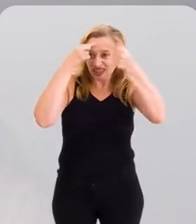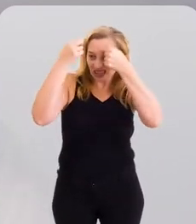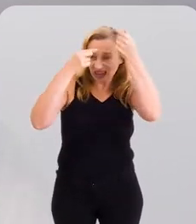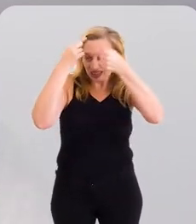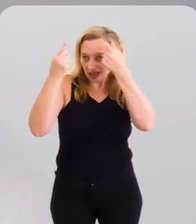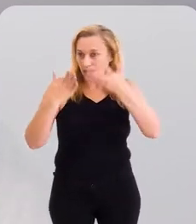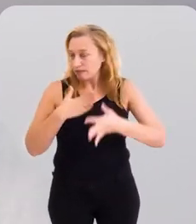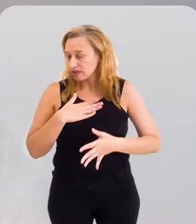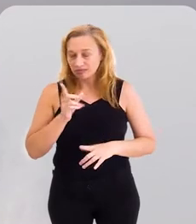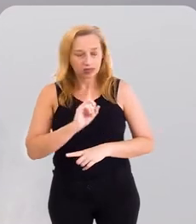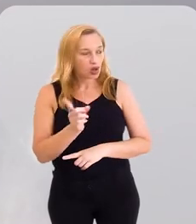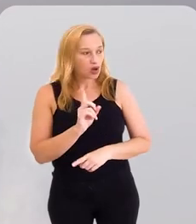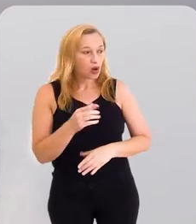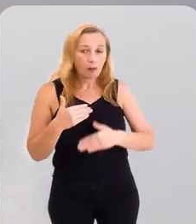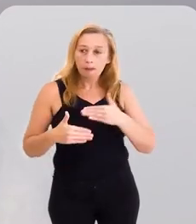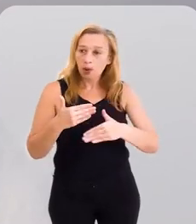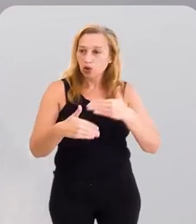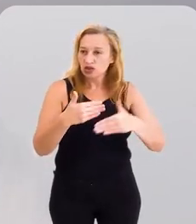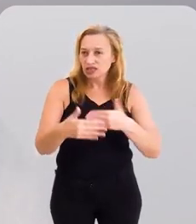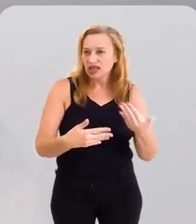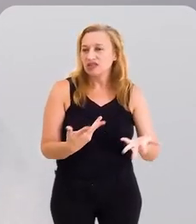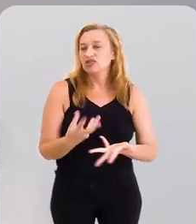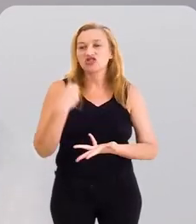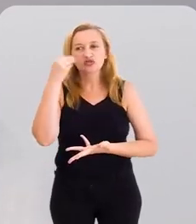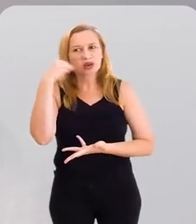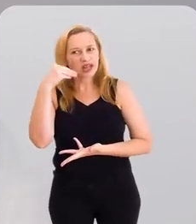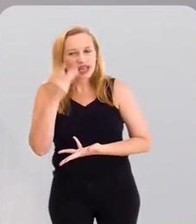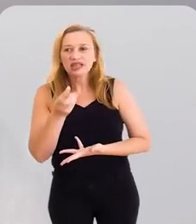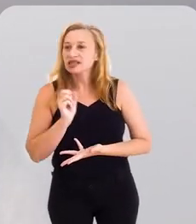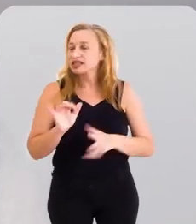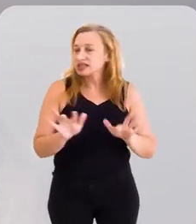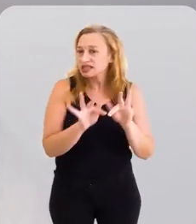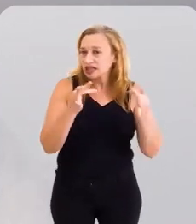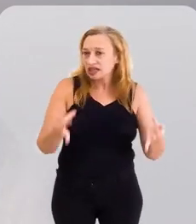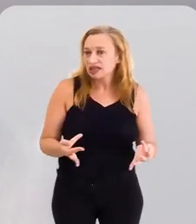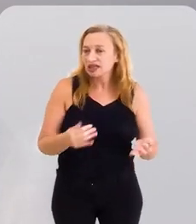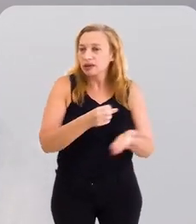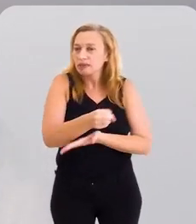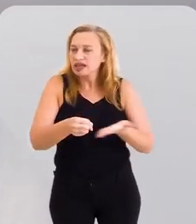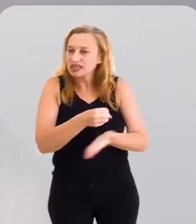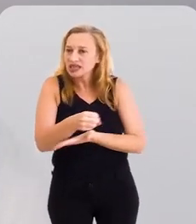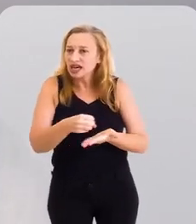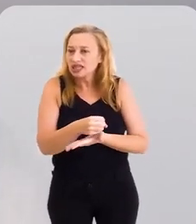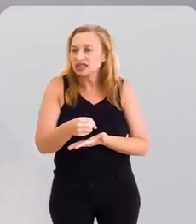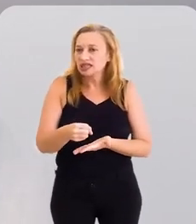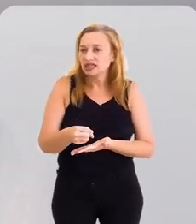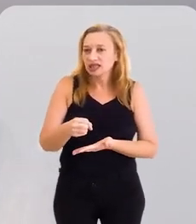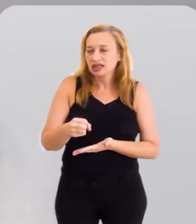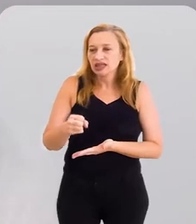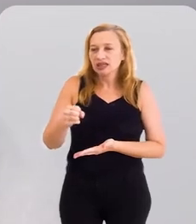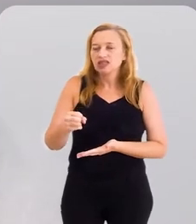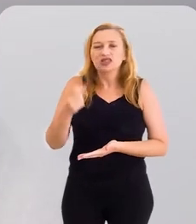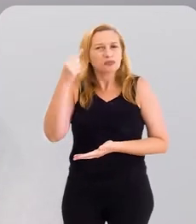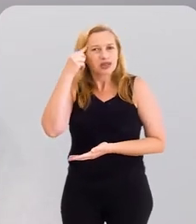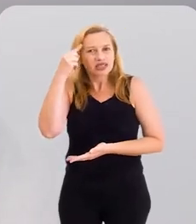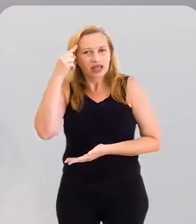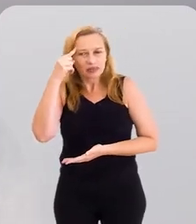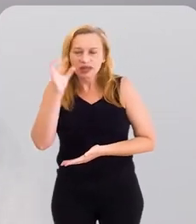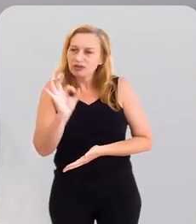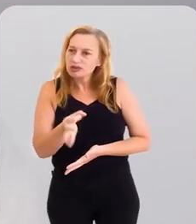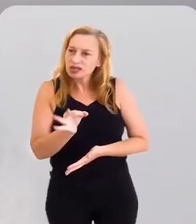leviandades inventadas pela minha cabeça. São processos de vida muito simples, mas baseados em boas fundamentações